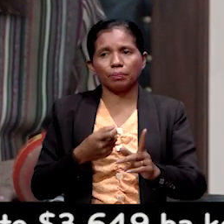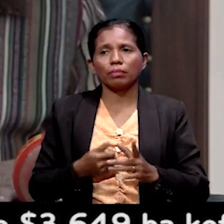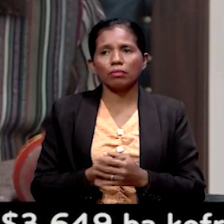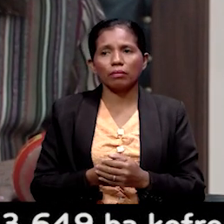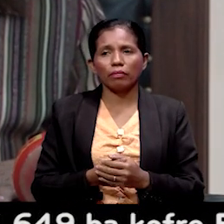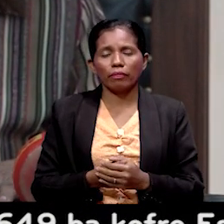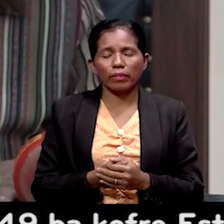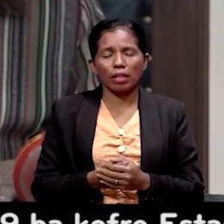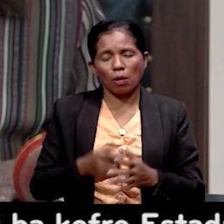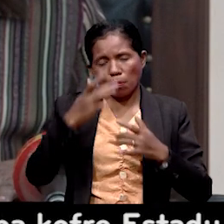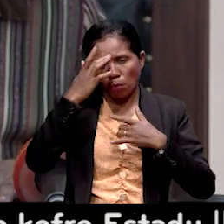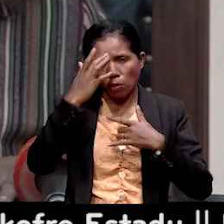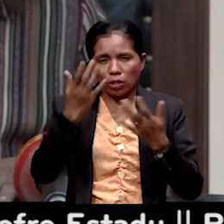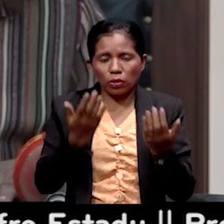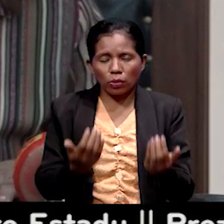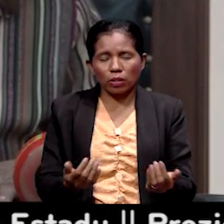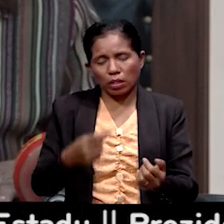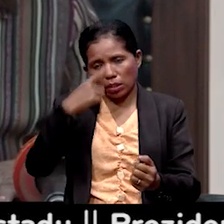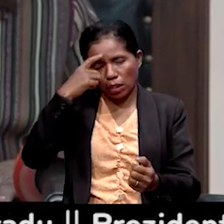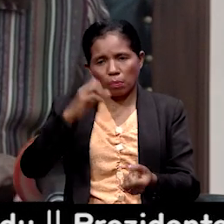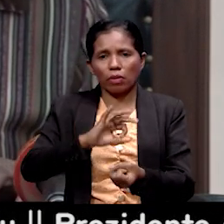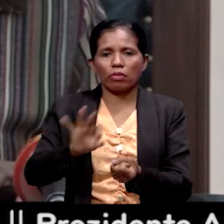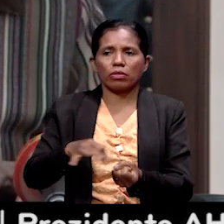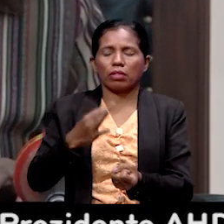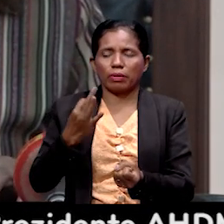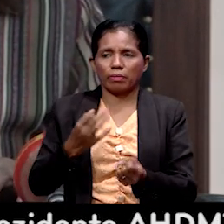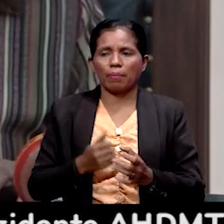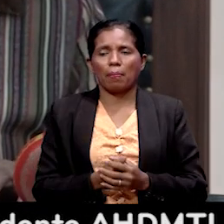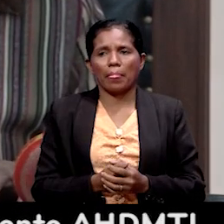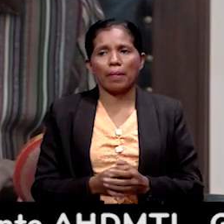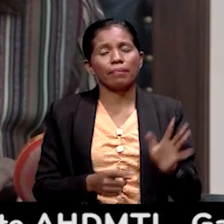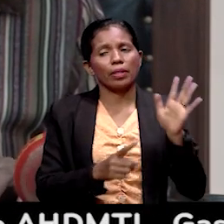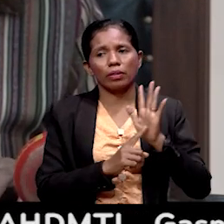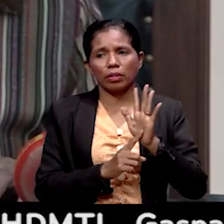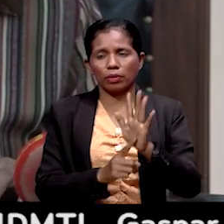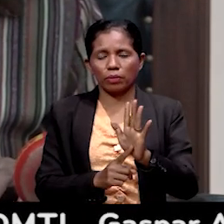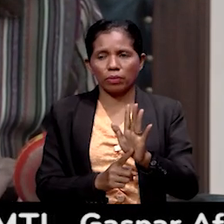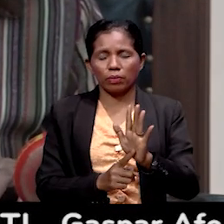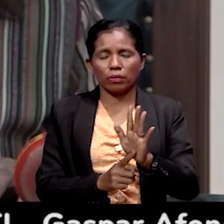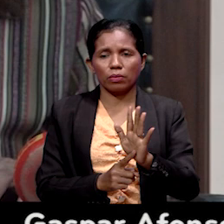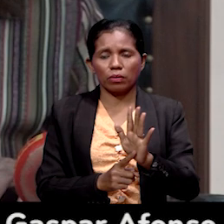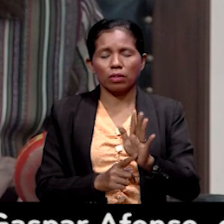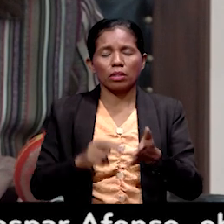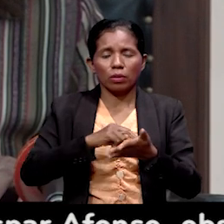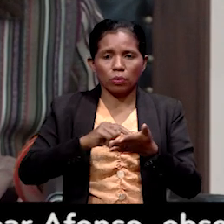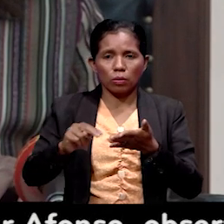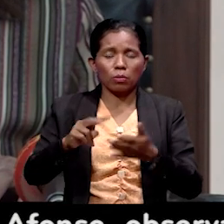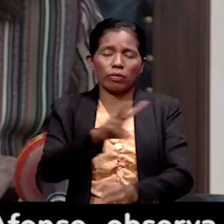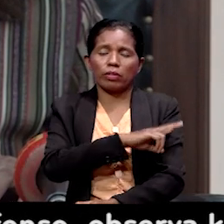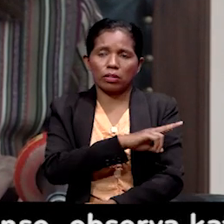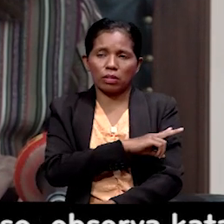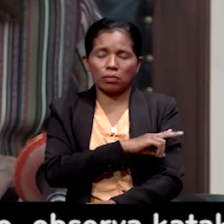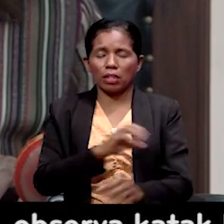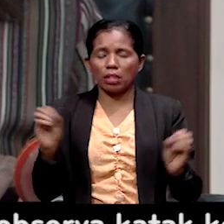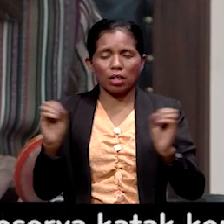forma grave no mate tamba COVID-19. Estatística atual a tudo kata número vacina nebe mak